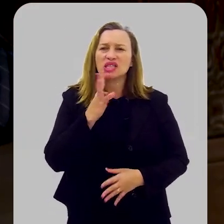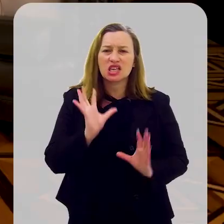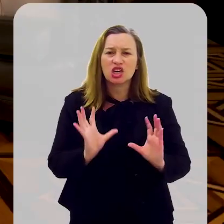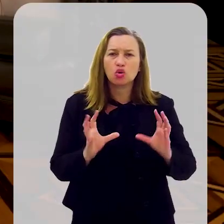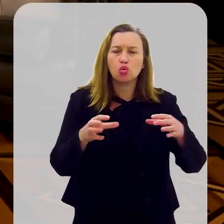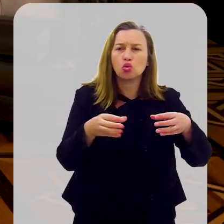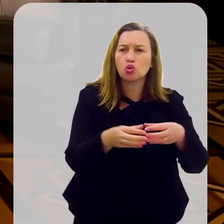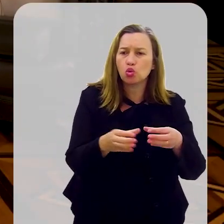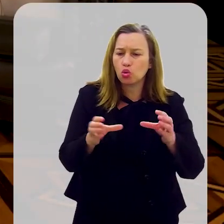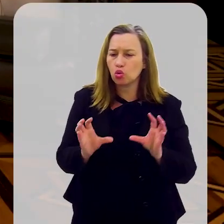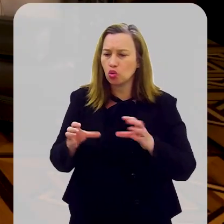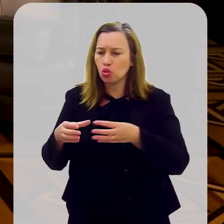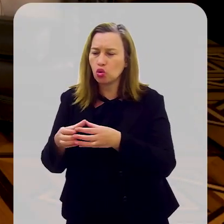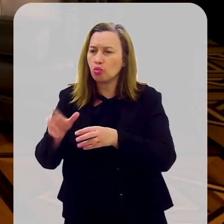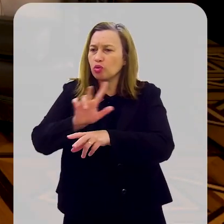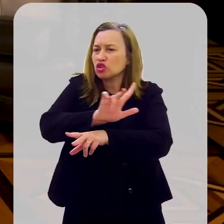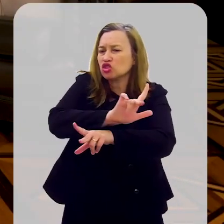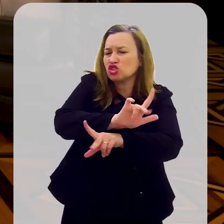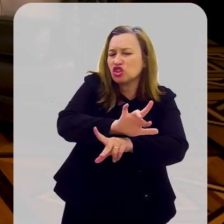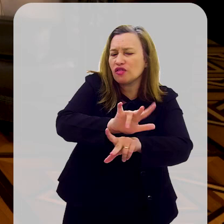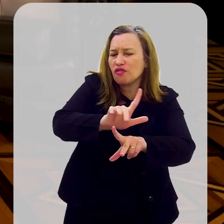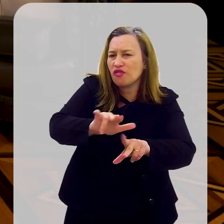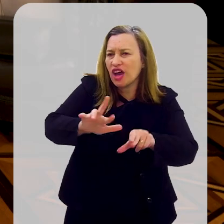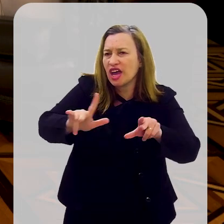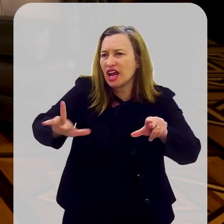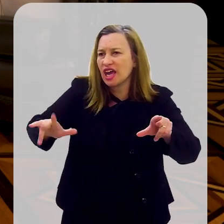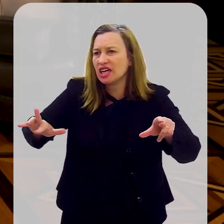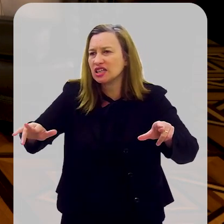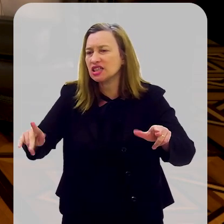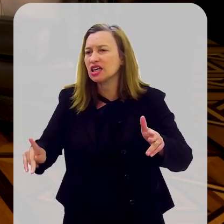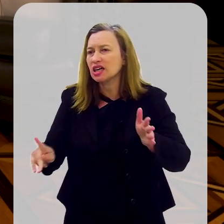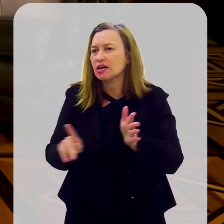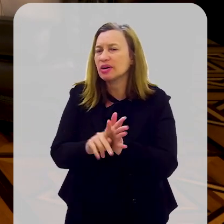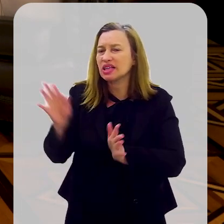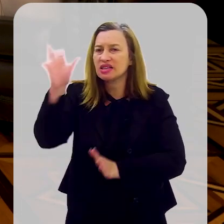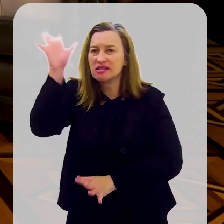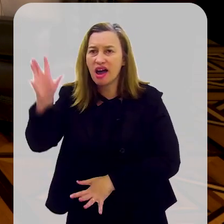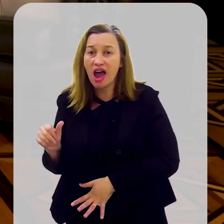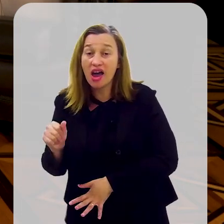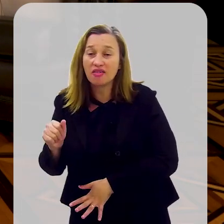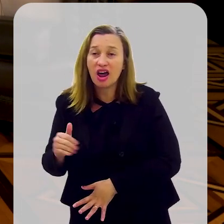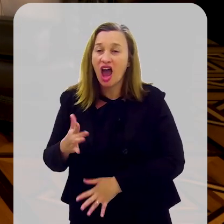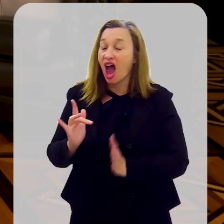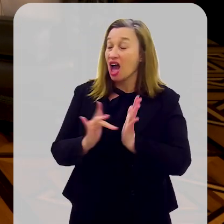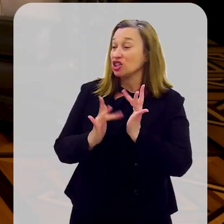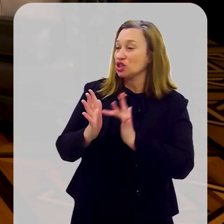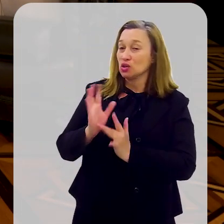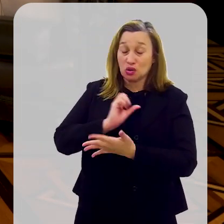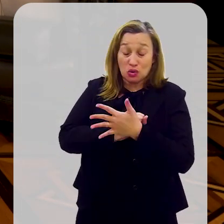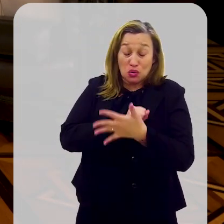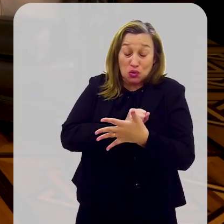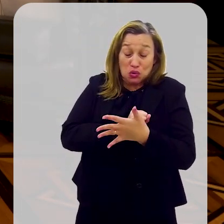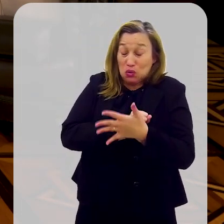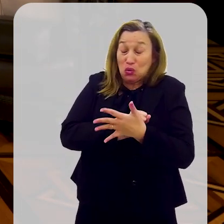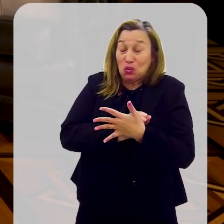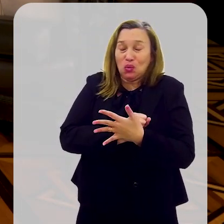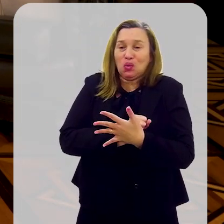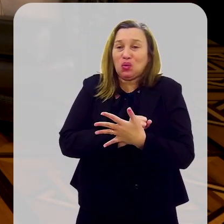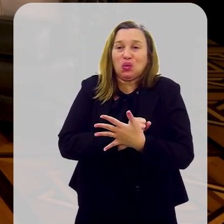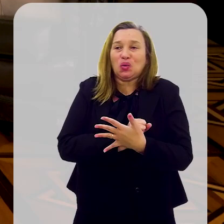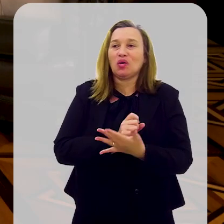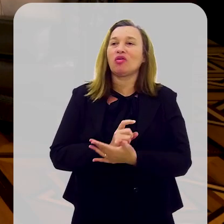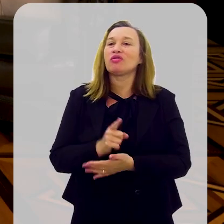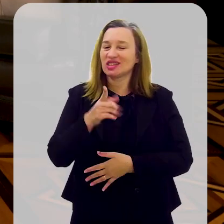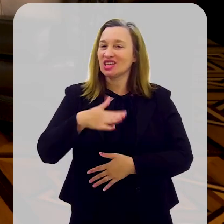os Zulus, os Corsas, os Chocos, os Vendas, que são tribos, Jesus, né? Jesus, tá queimando o